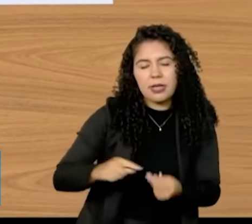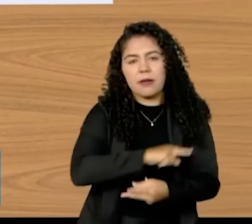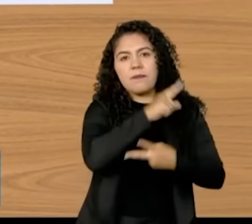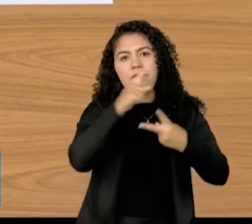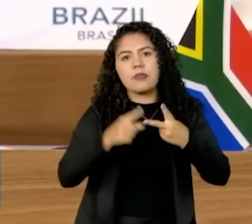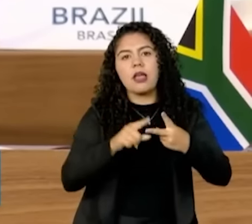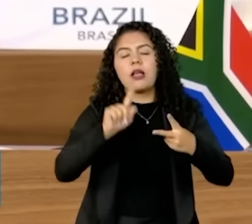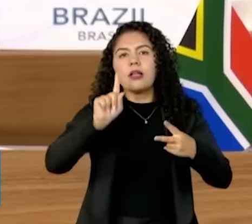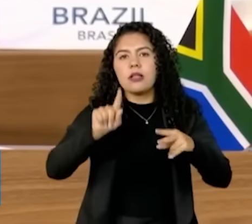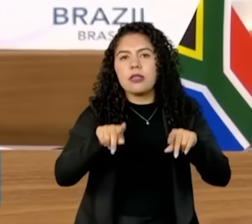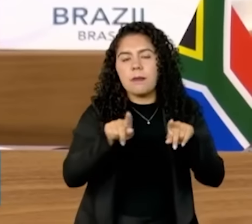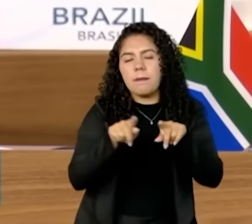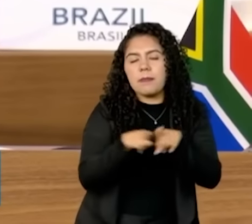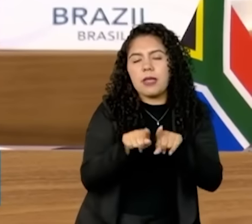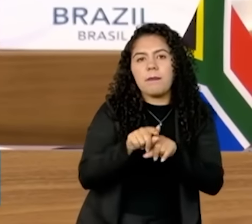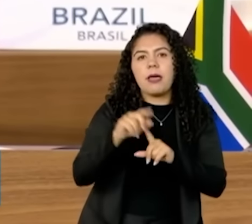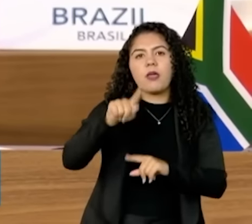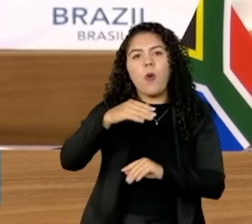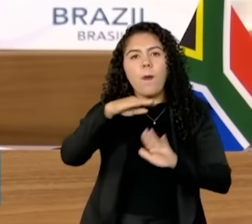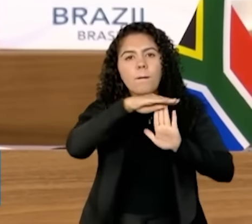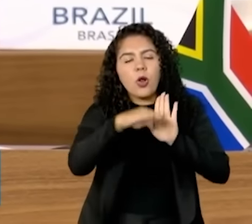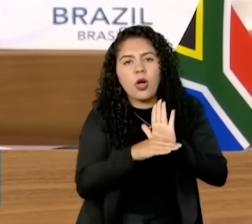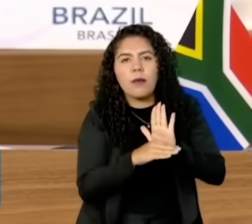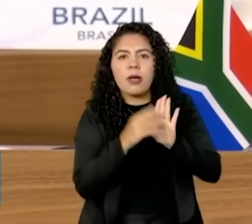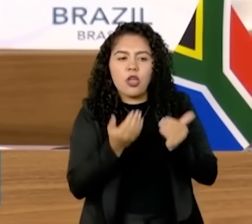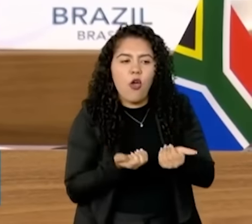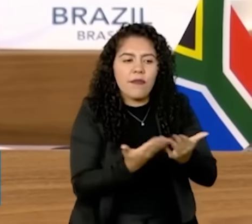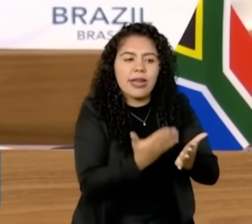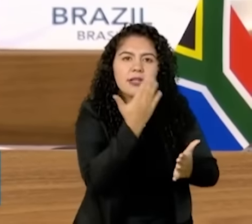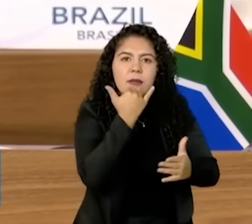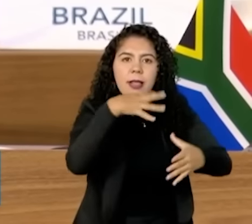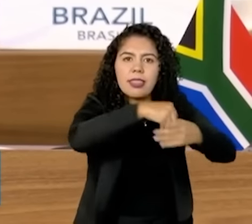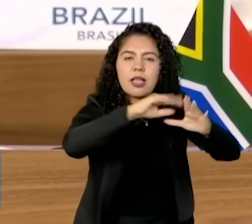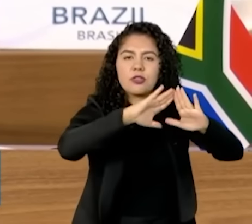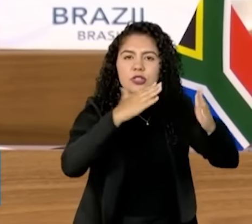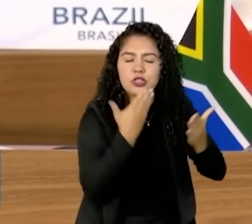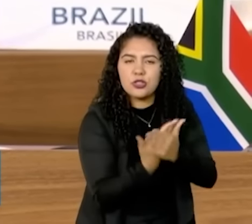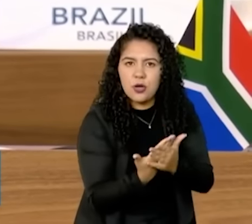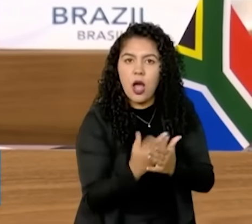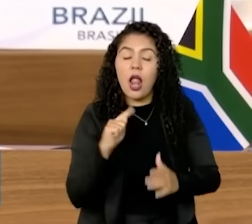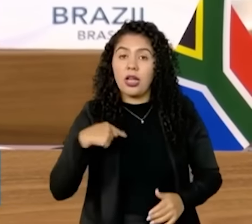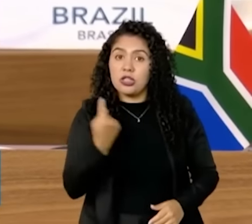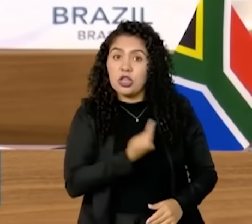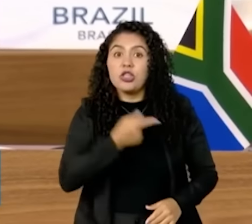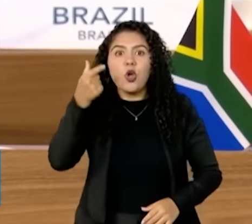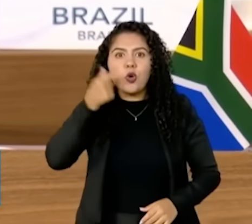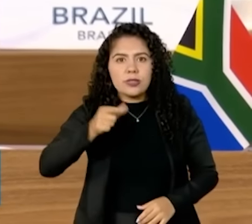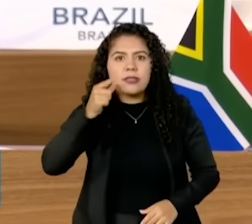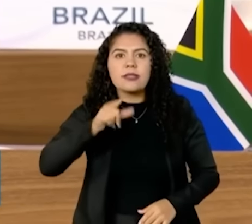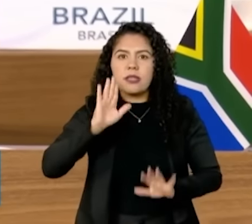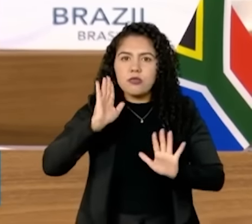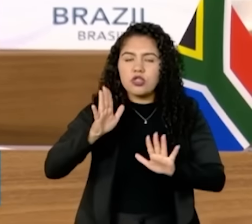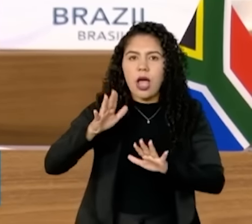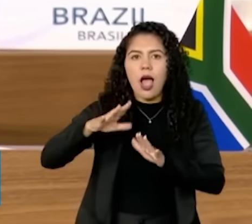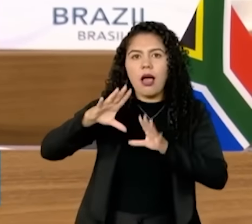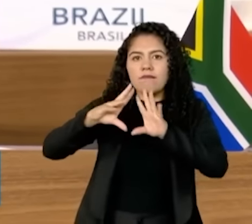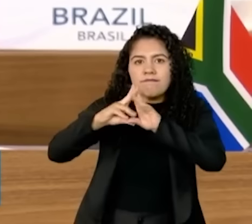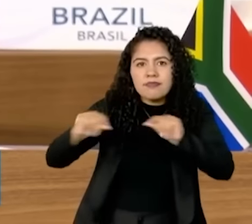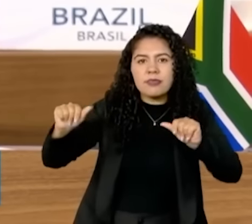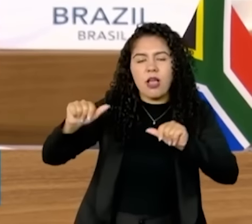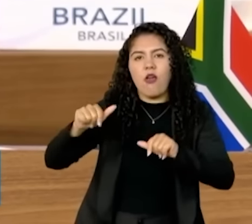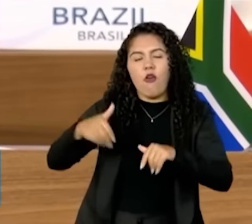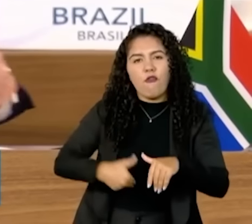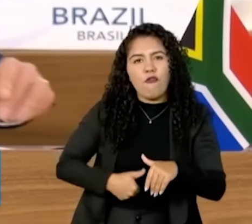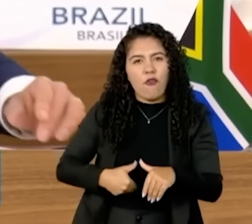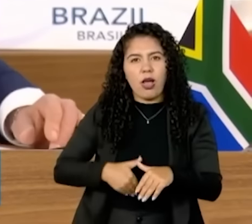de Alimentação Escolar. Conseguimos sair do mapa da fome e da FAO em 2014, para o qual